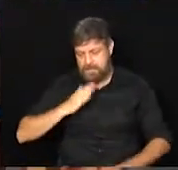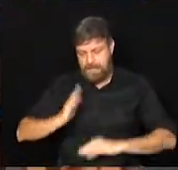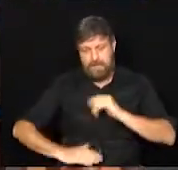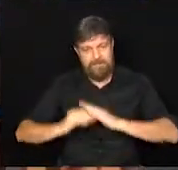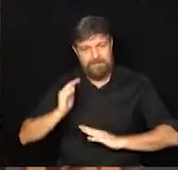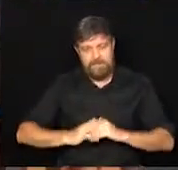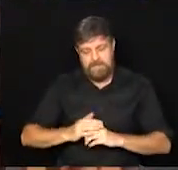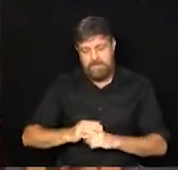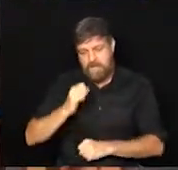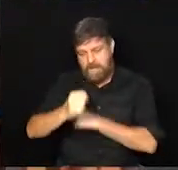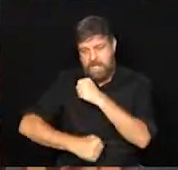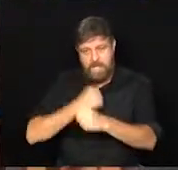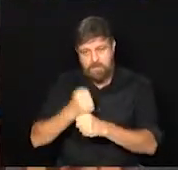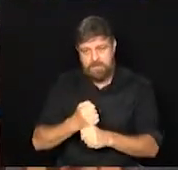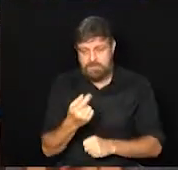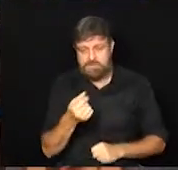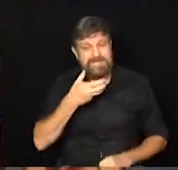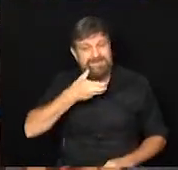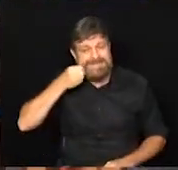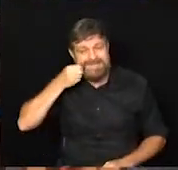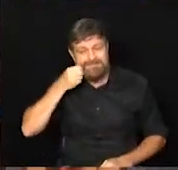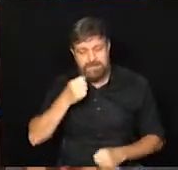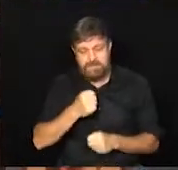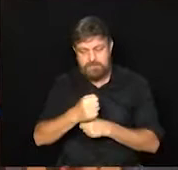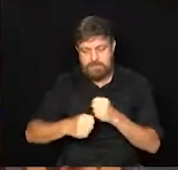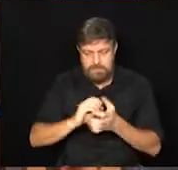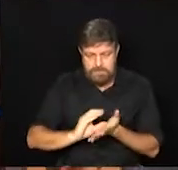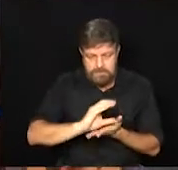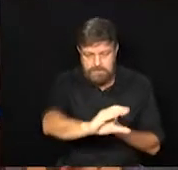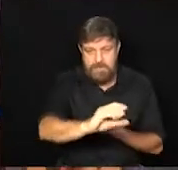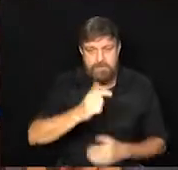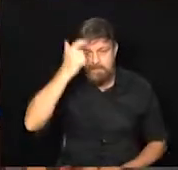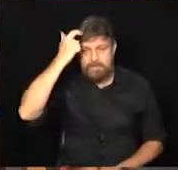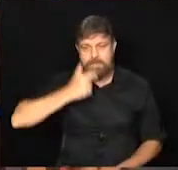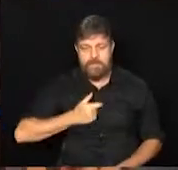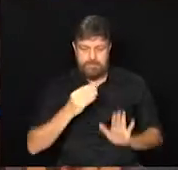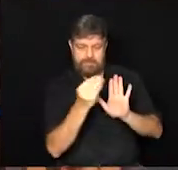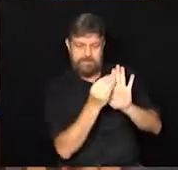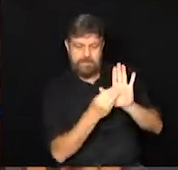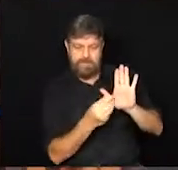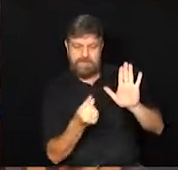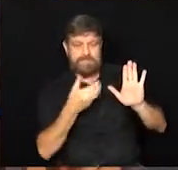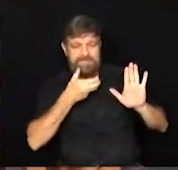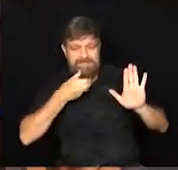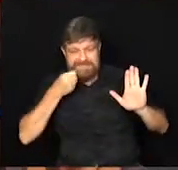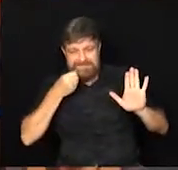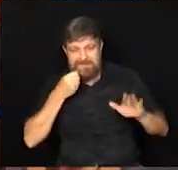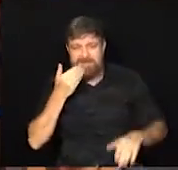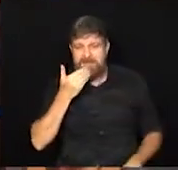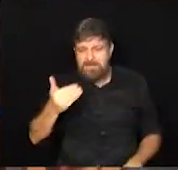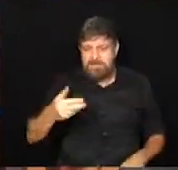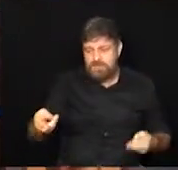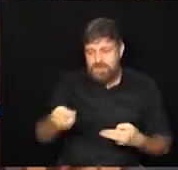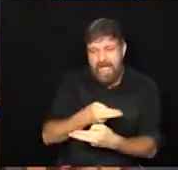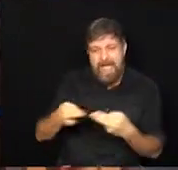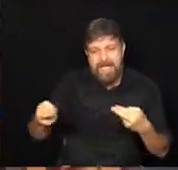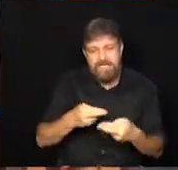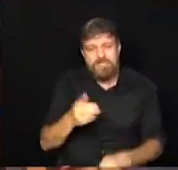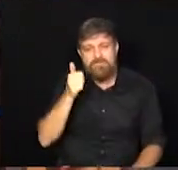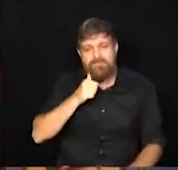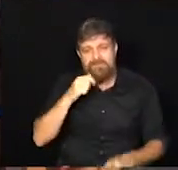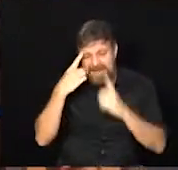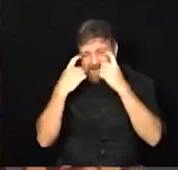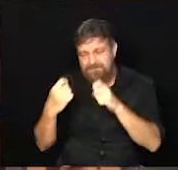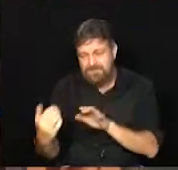da discussão do PPA. O nosso mandato enviou emendas para o PPA, referente aí à rede integrada de enfrentamento, né, de